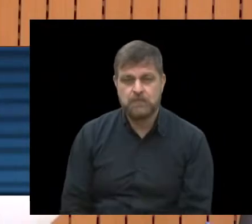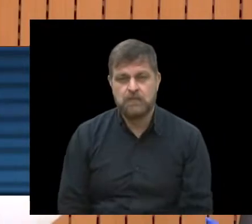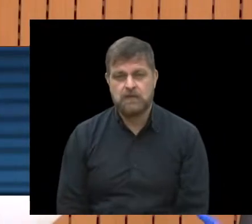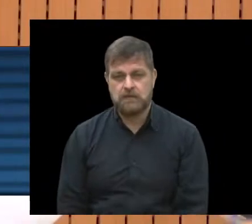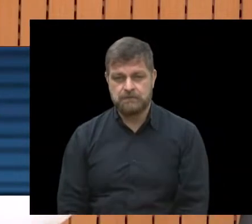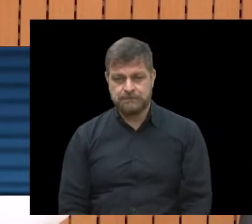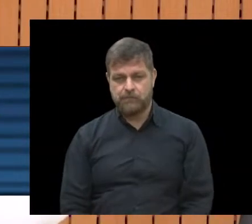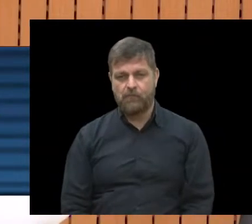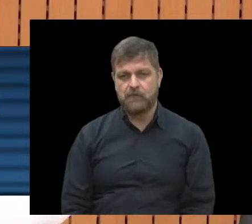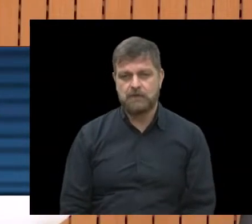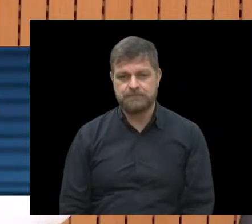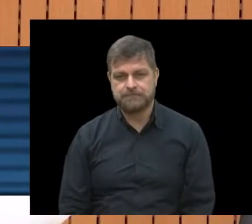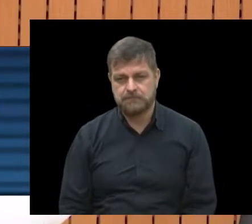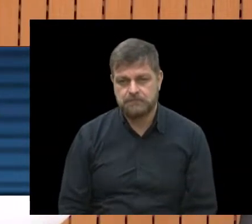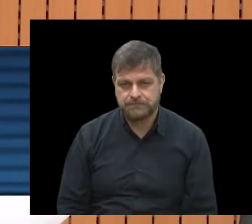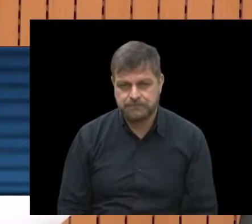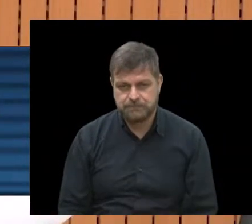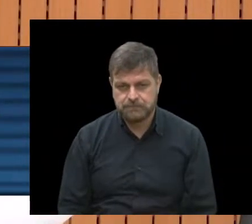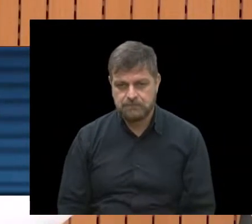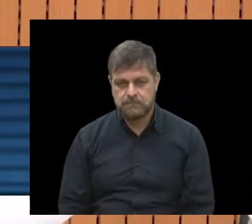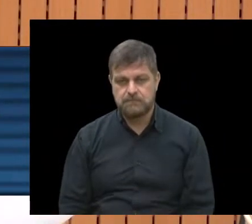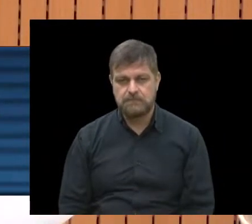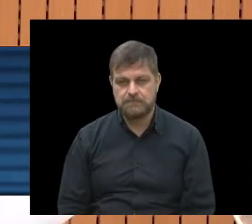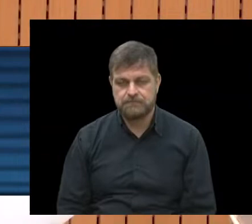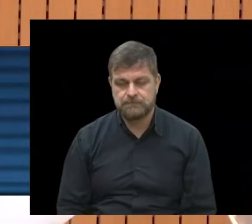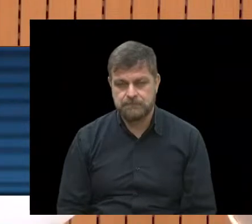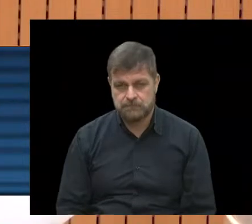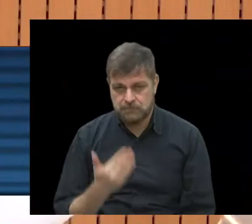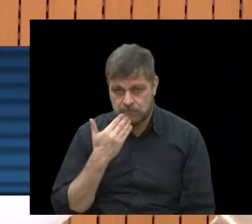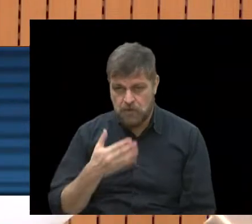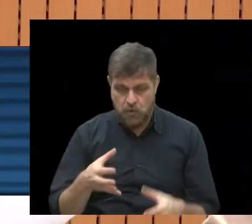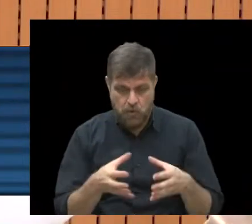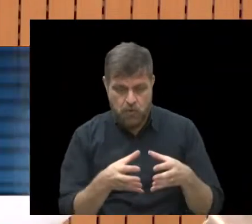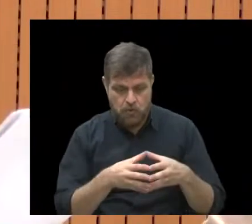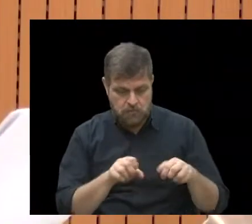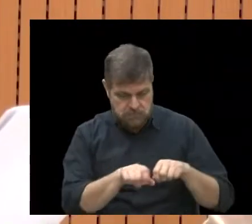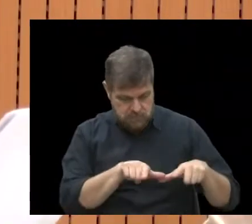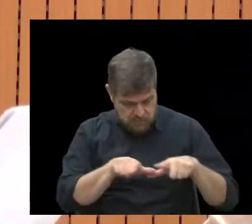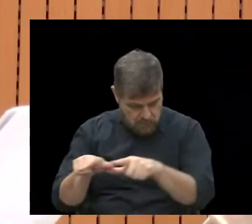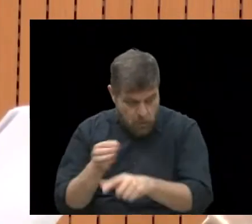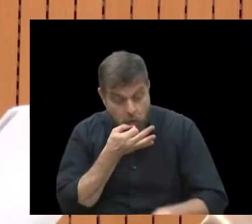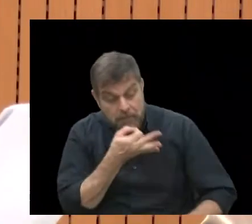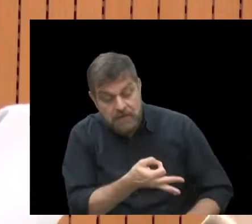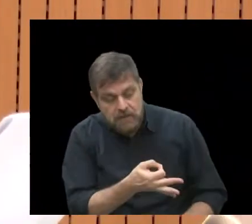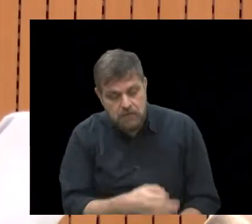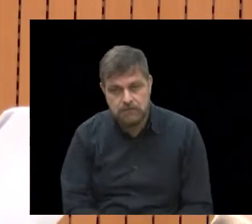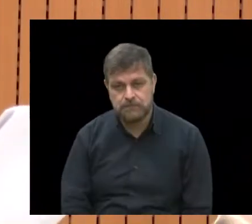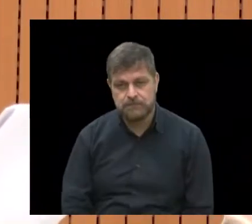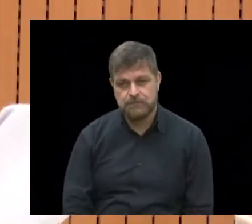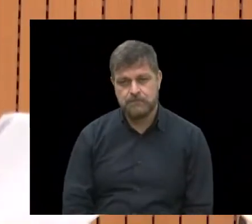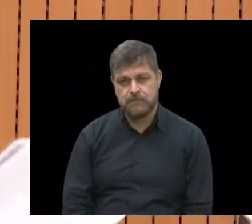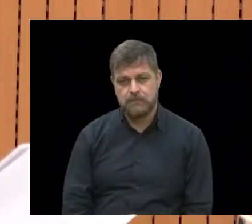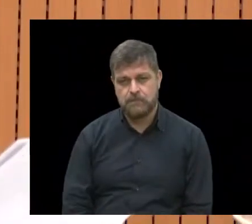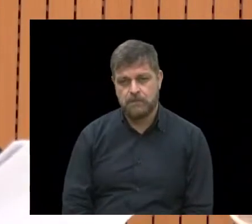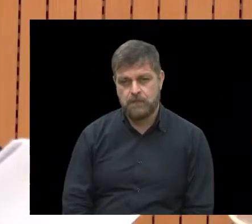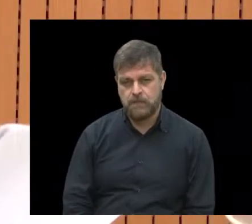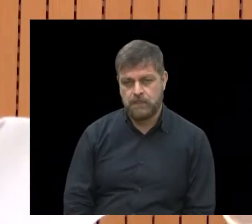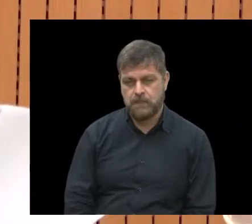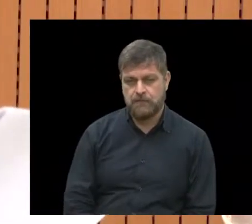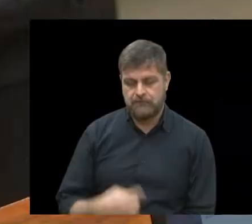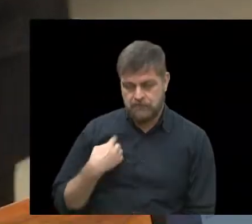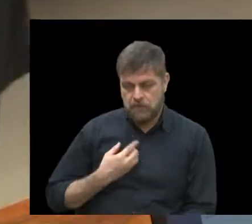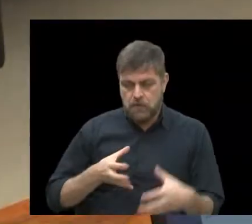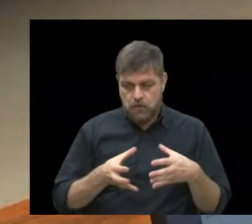número 2654. Quórum simples. Solicito à Comissão Especial de Honraria para exarar parecer. Pois não, presidente, a